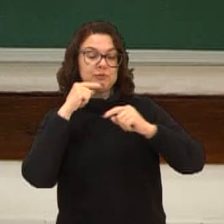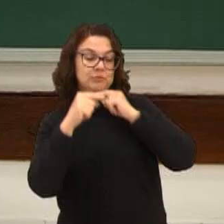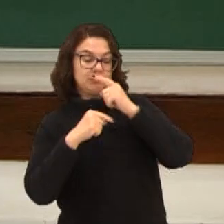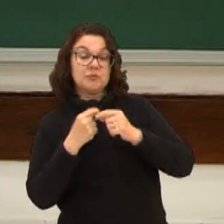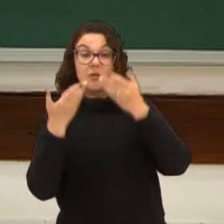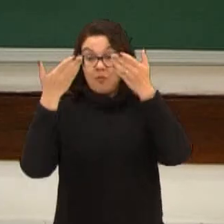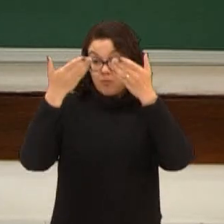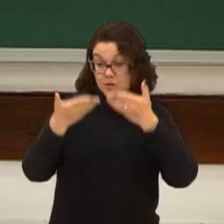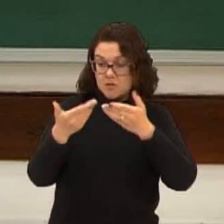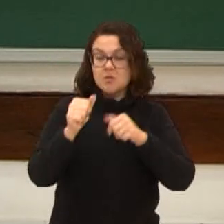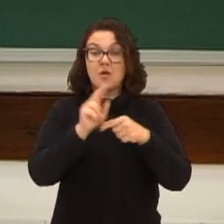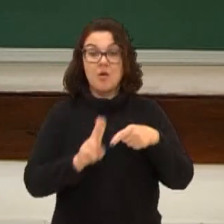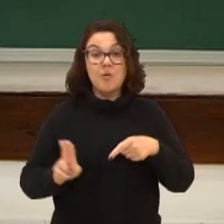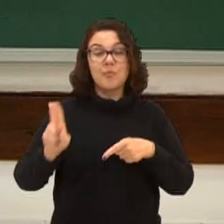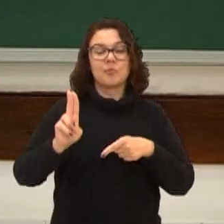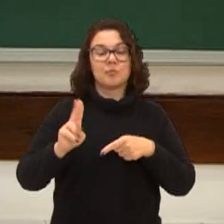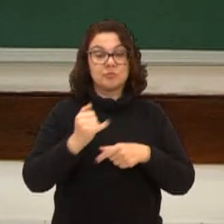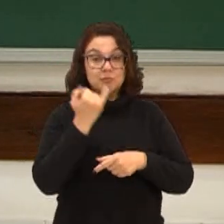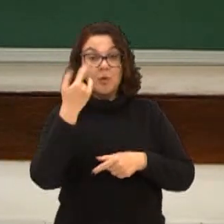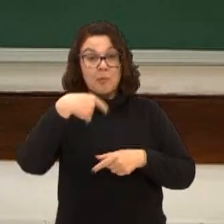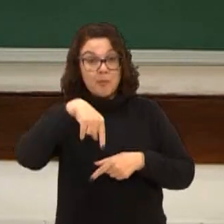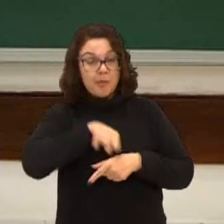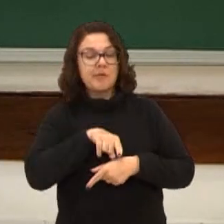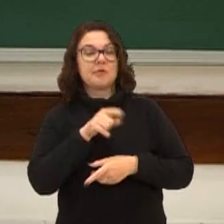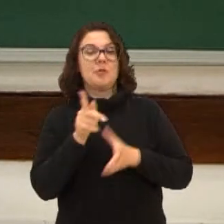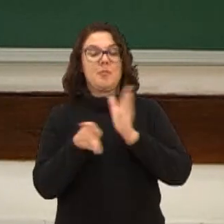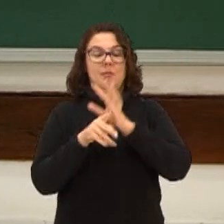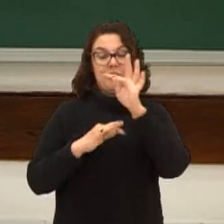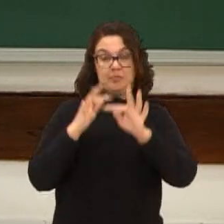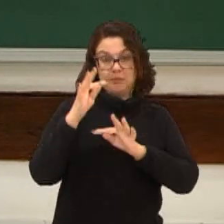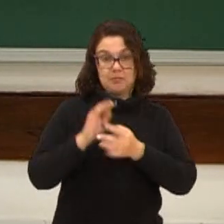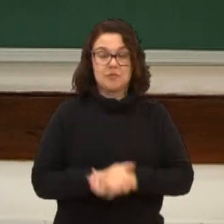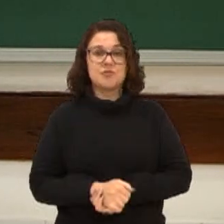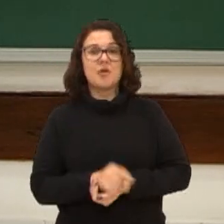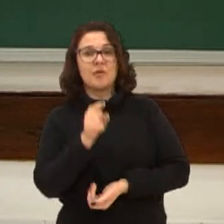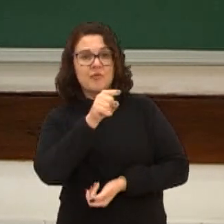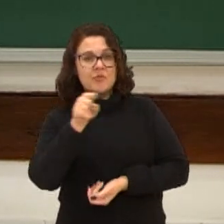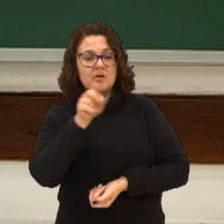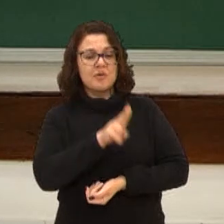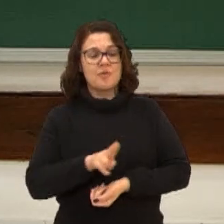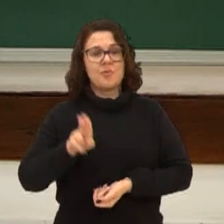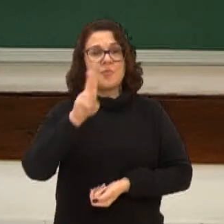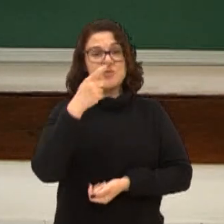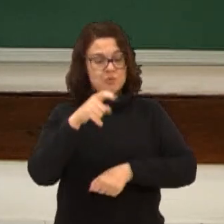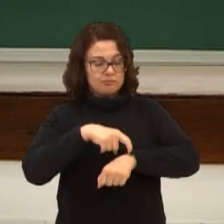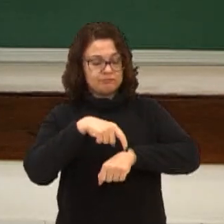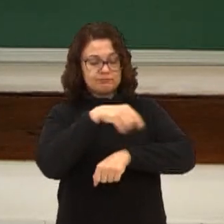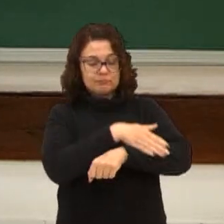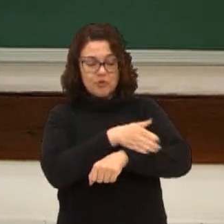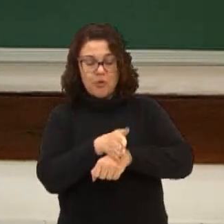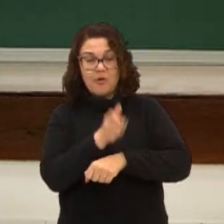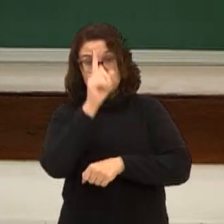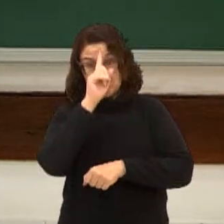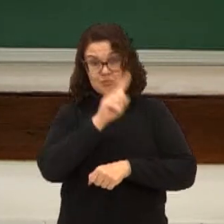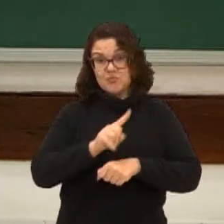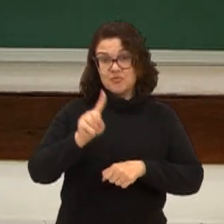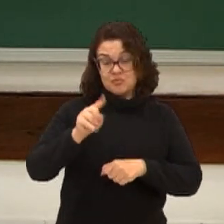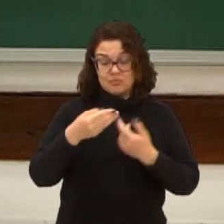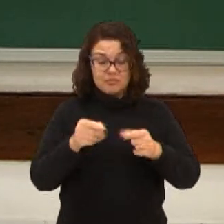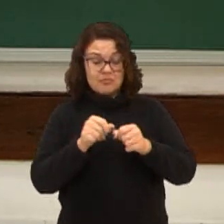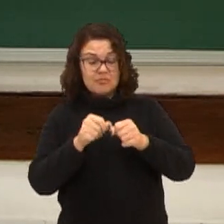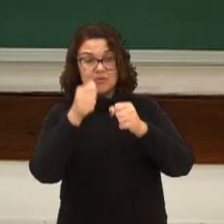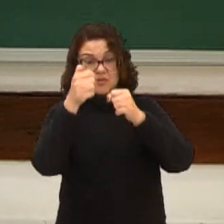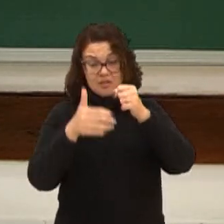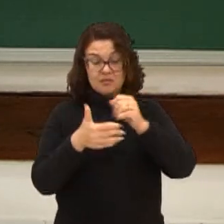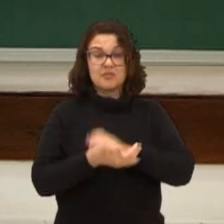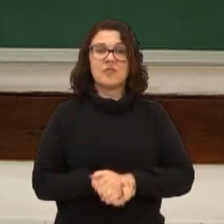Então, esse é um uso adequado, um uso bom da tecnologia. Então, que vocês usem as suas horas do dia, né,